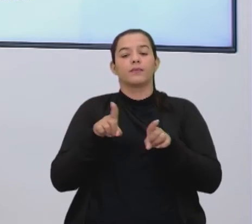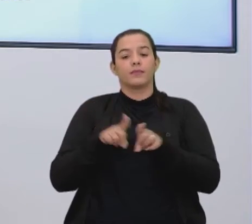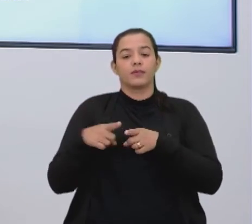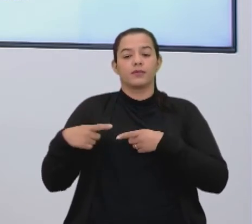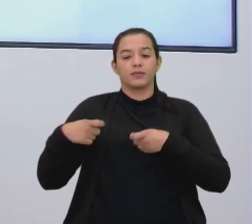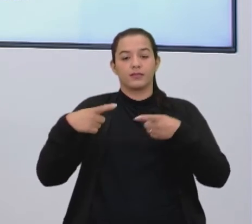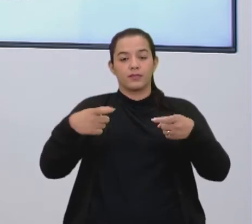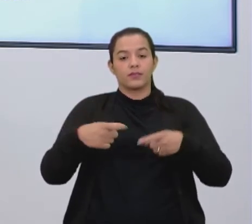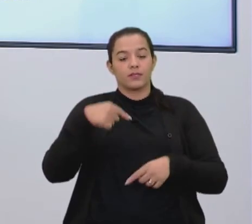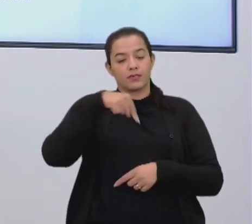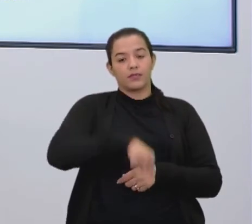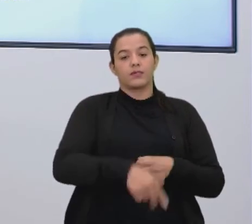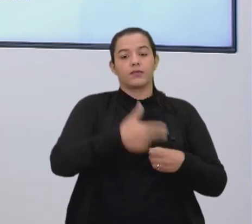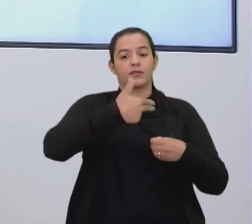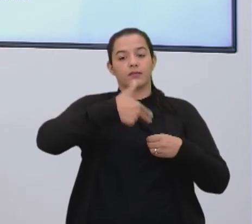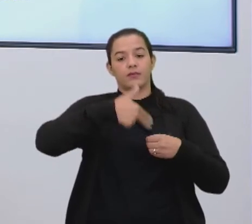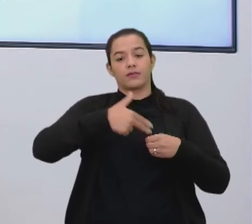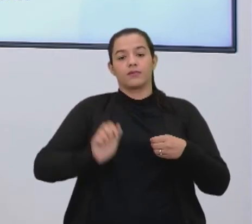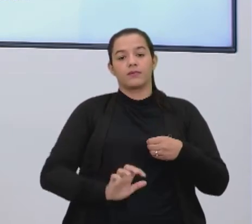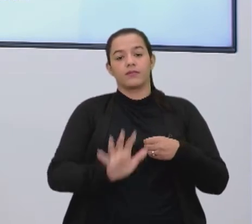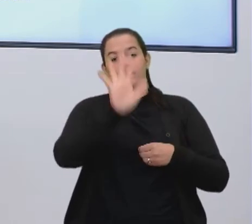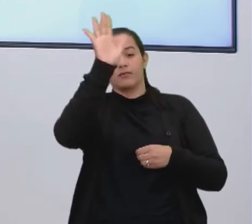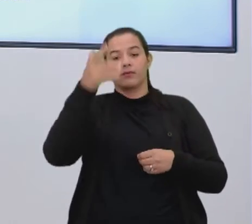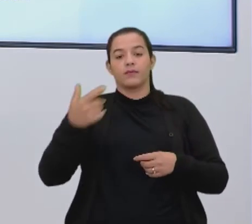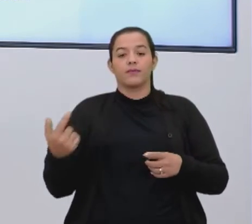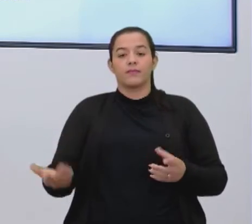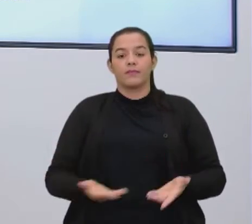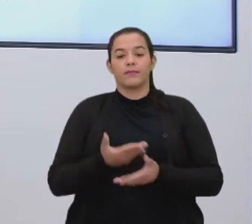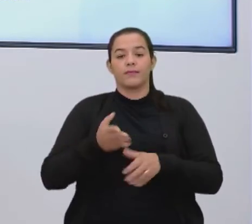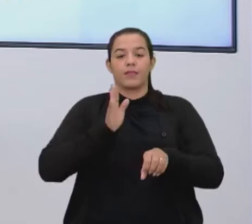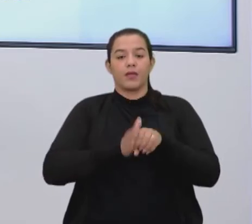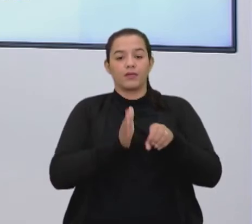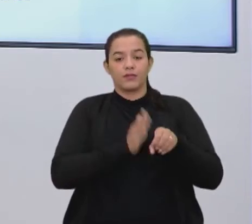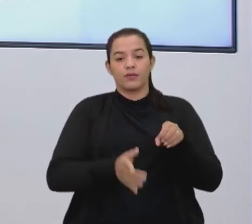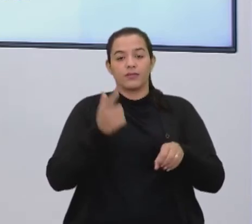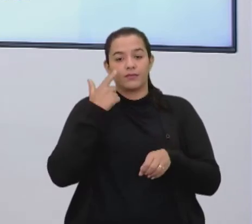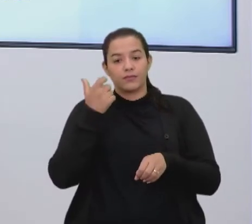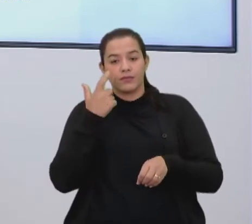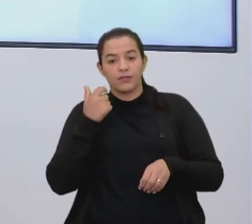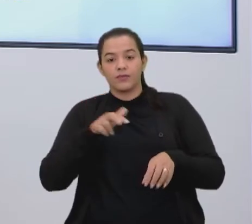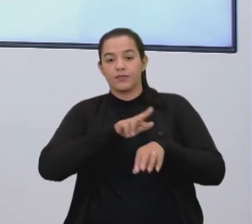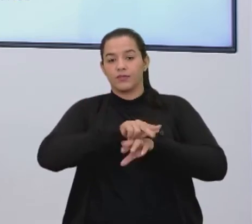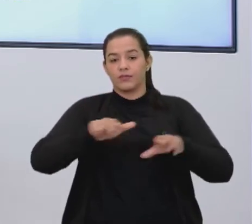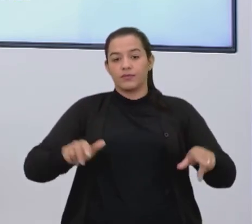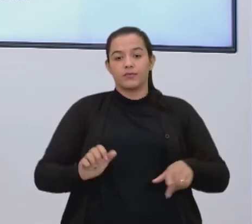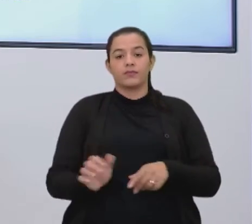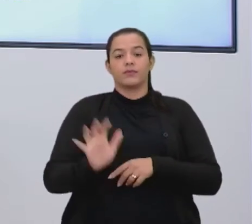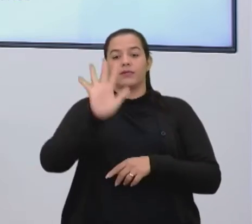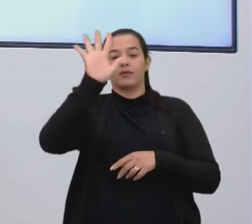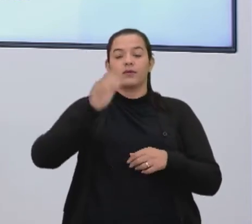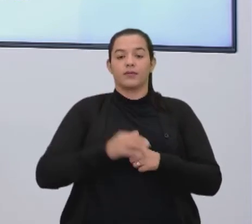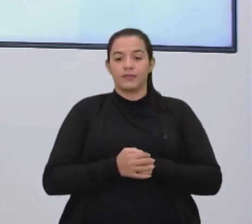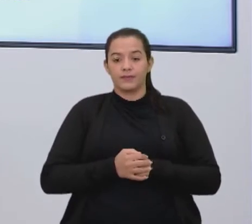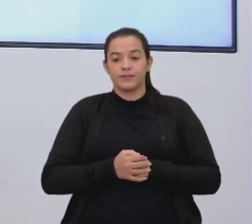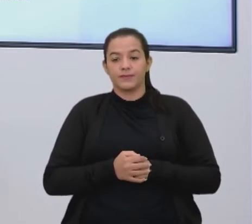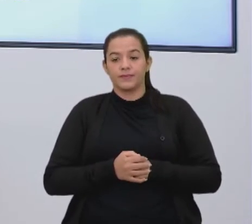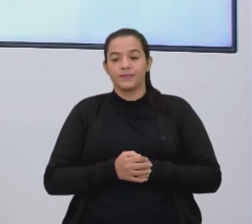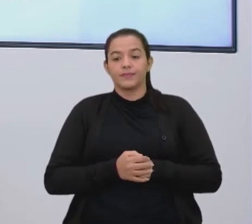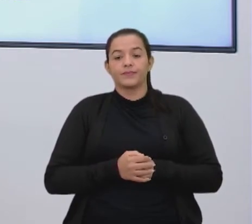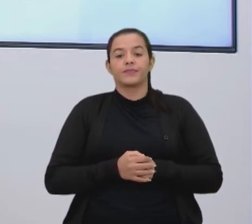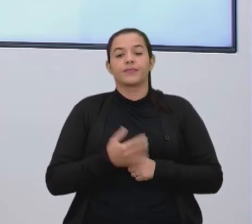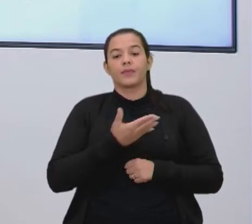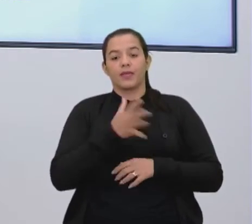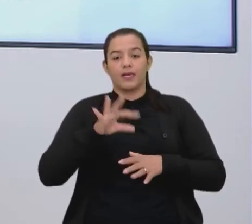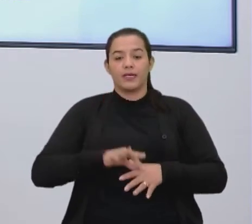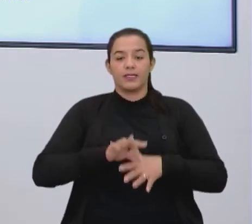gasolina no Brasil aumentou, o tomate está pela hora da morte, a cenoura está pela hora da morte. Na pandemia,